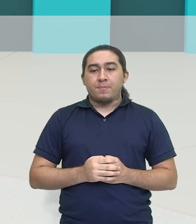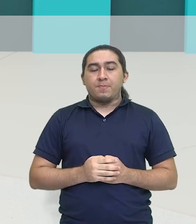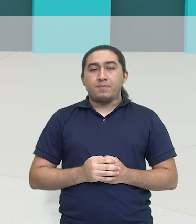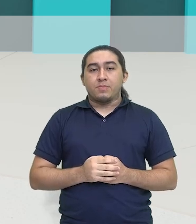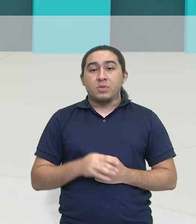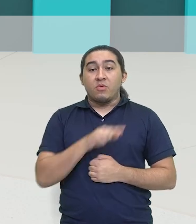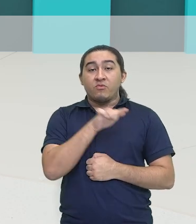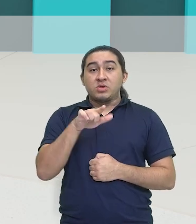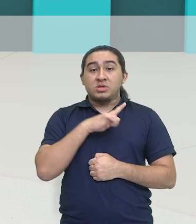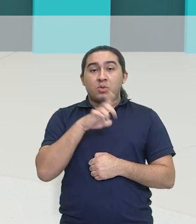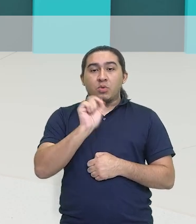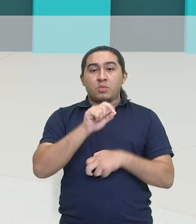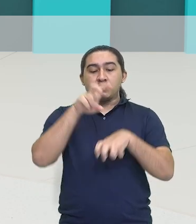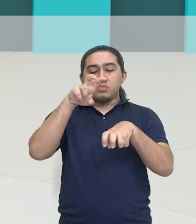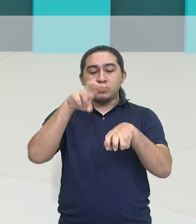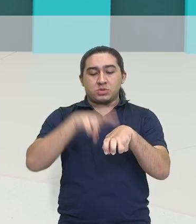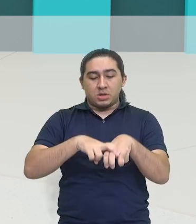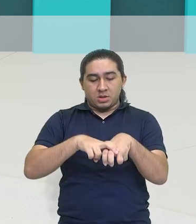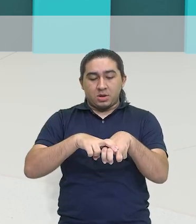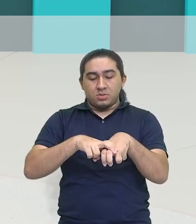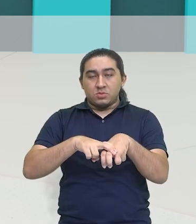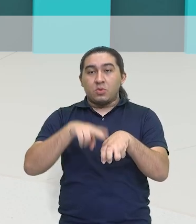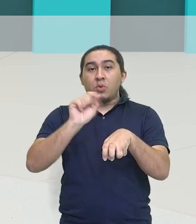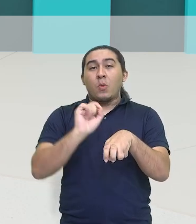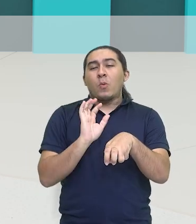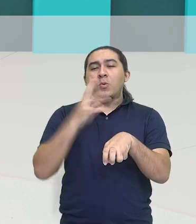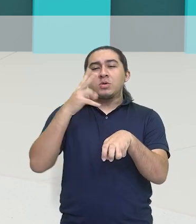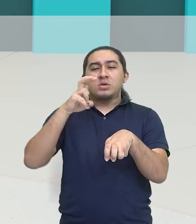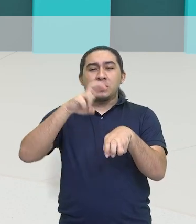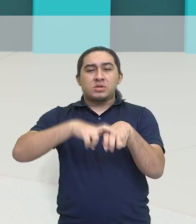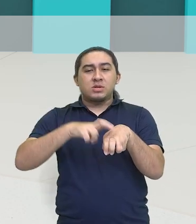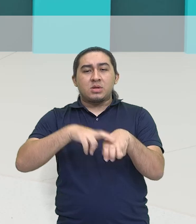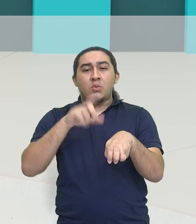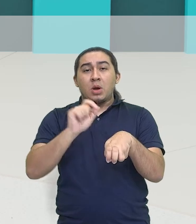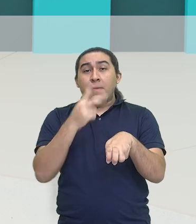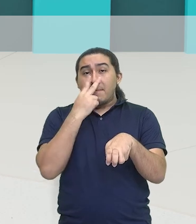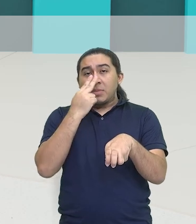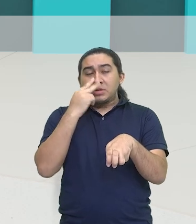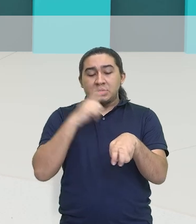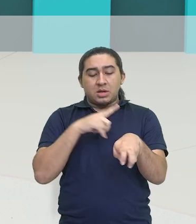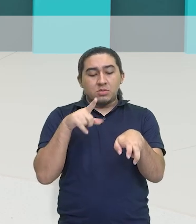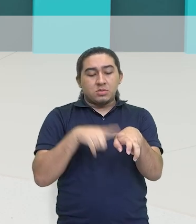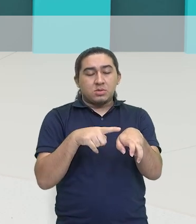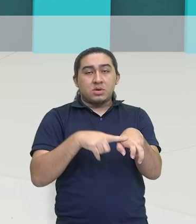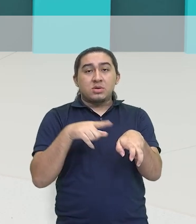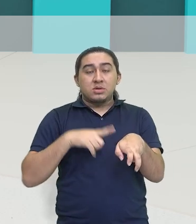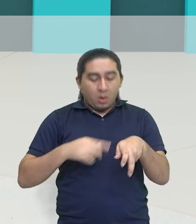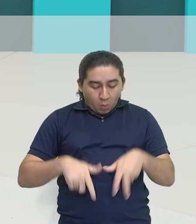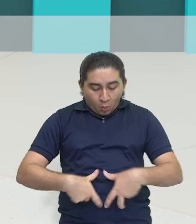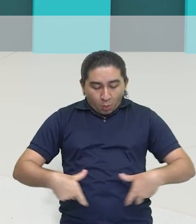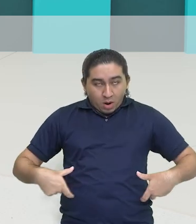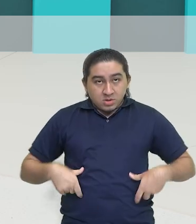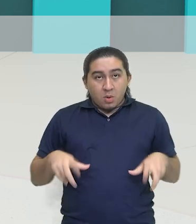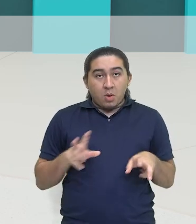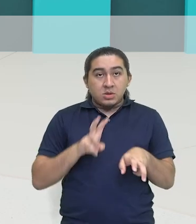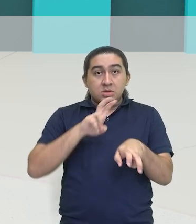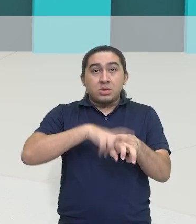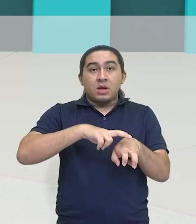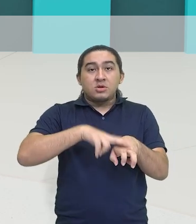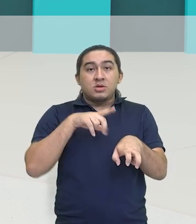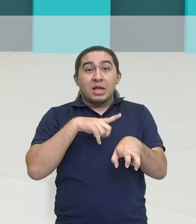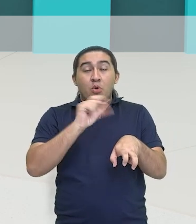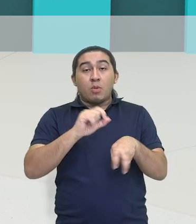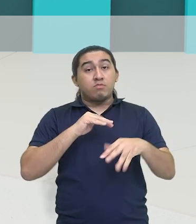aí sentados na cadeira, estava vendo o quê? Uma flexão do quadril, não é mesmo? O quadril estava aqui,